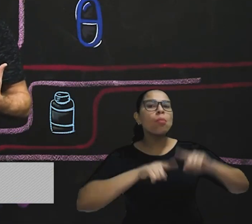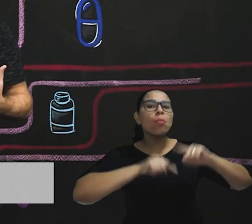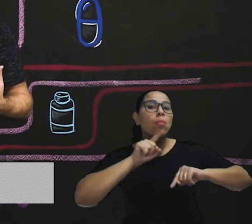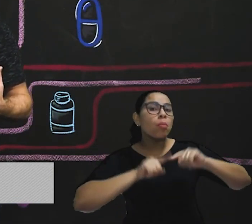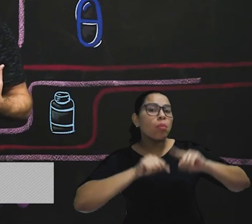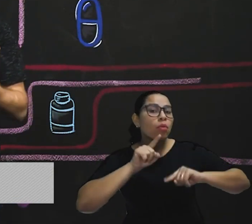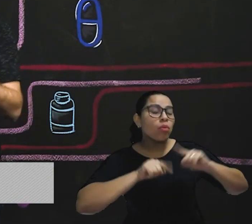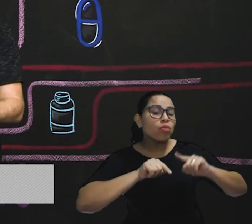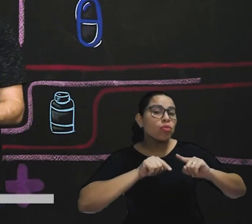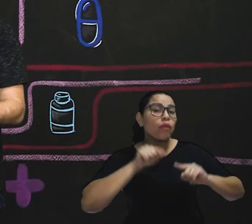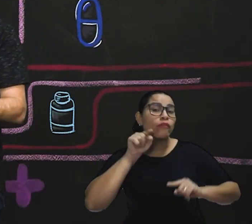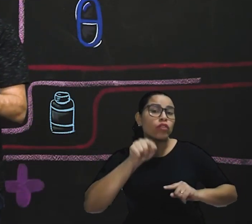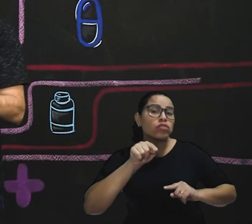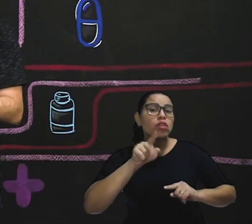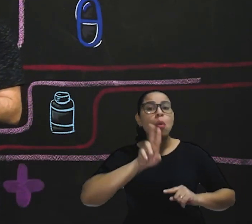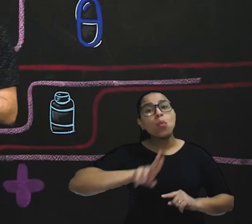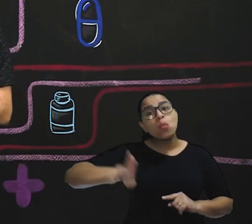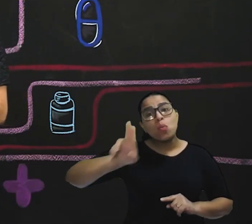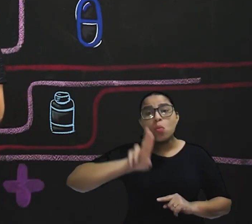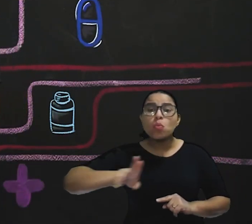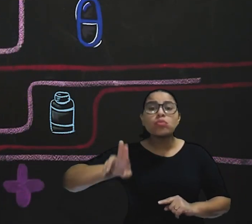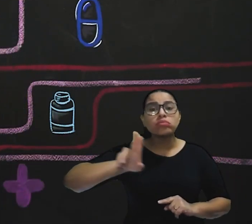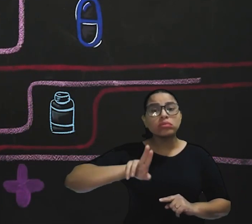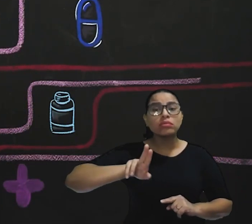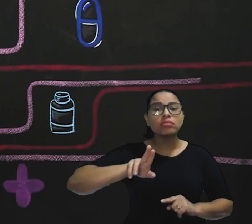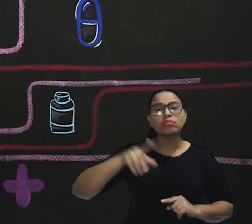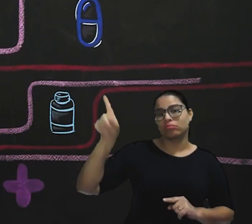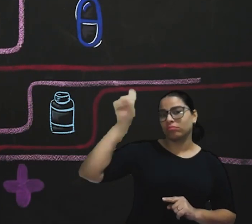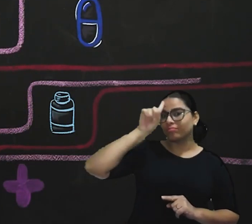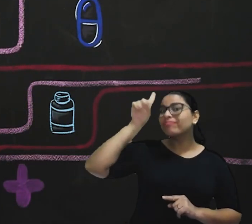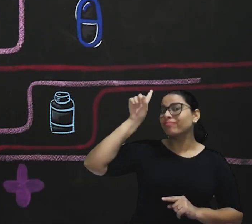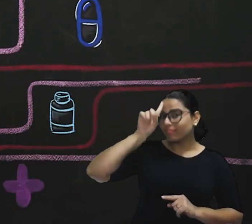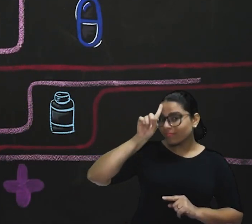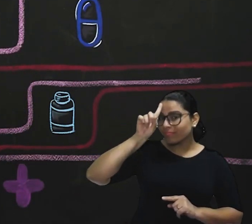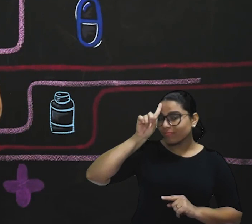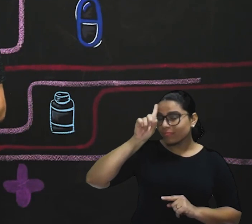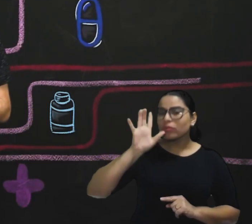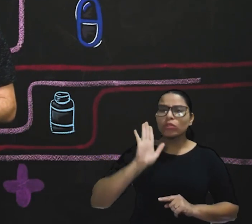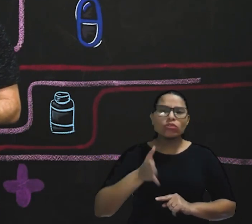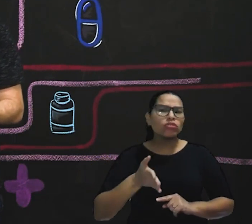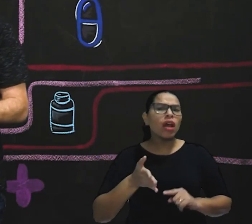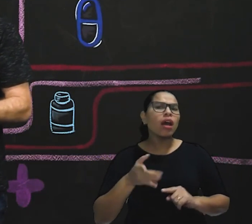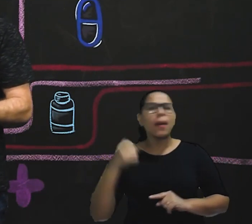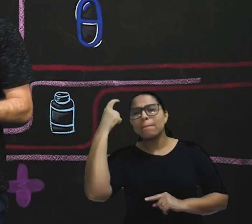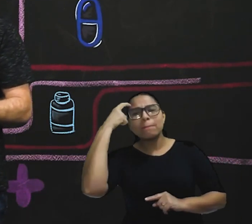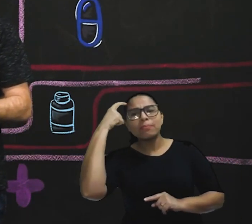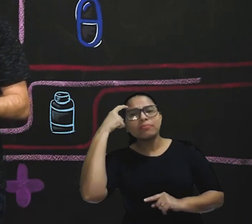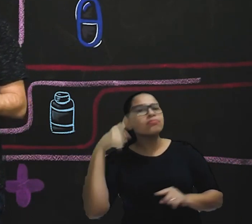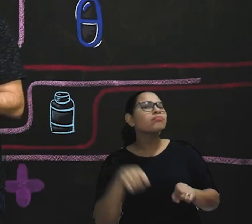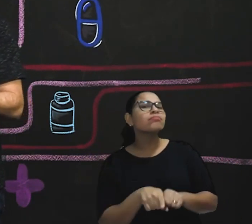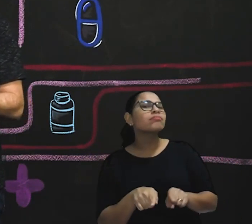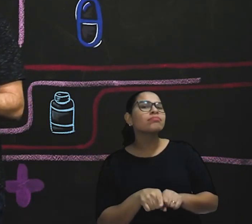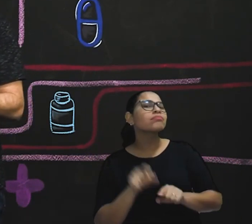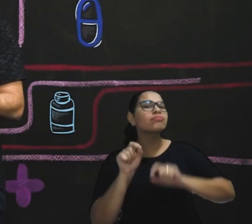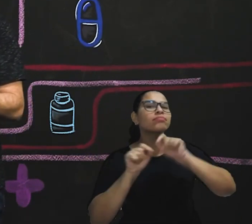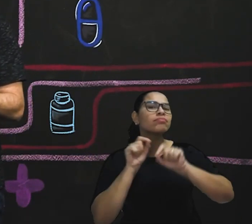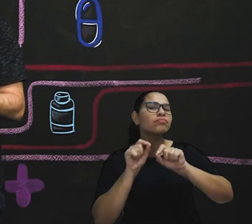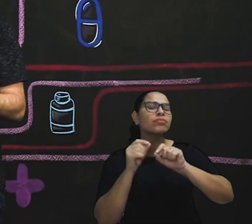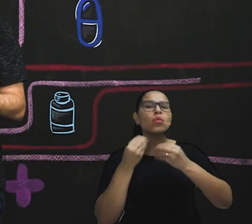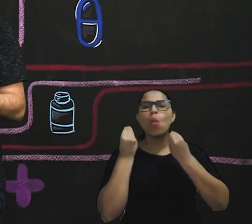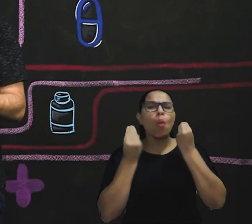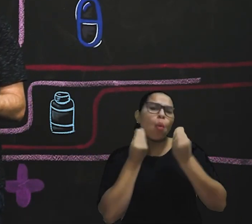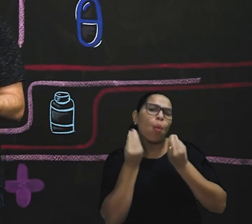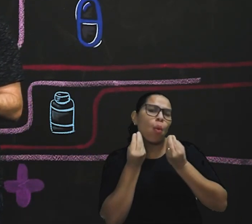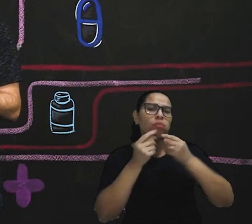produtos você consome diariamente? Você já parou para pensar também em como é que